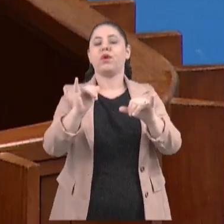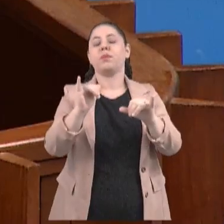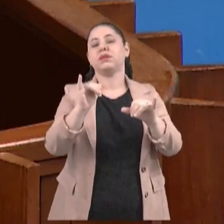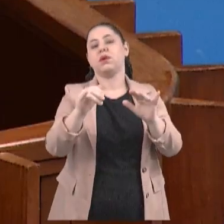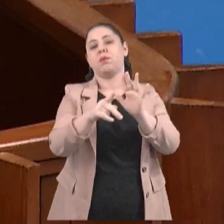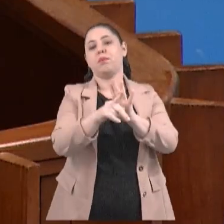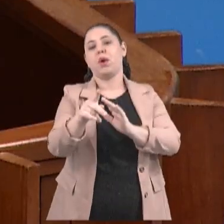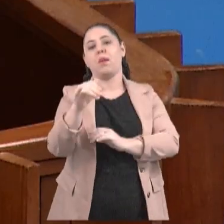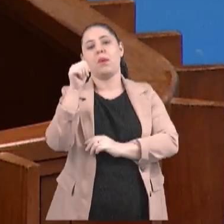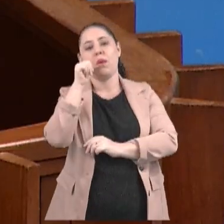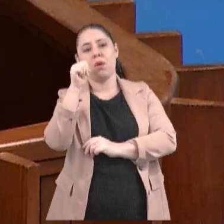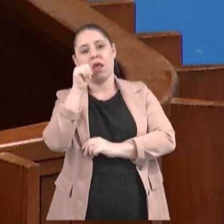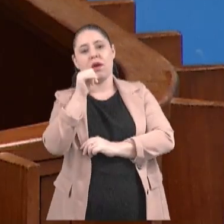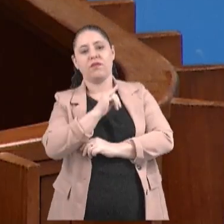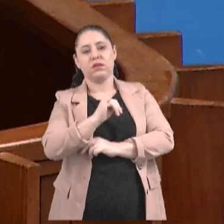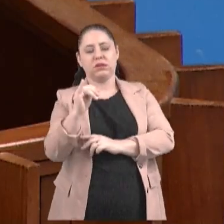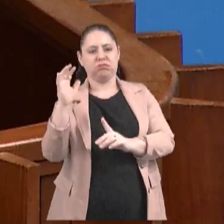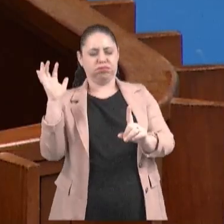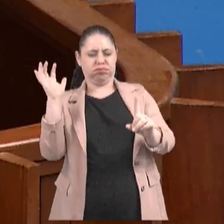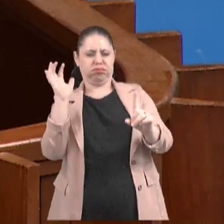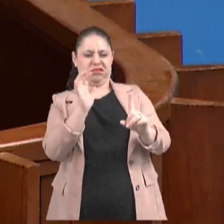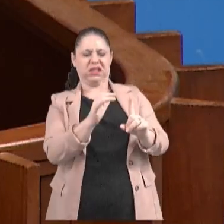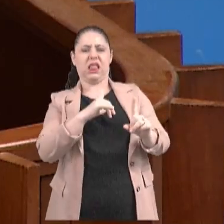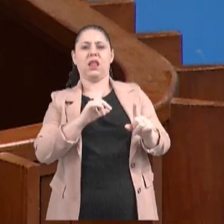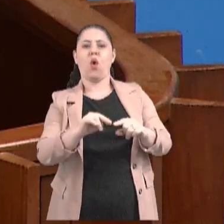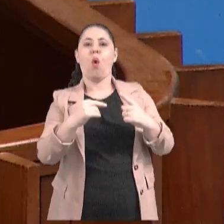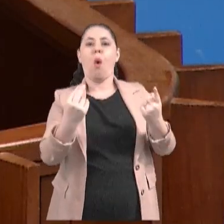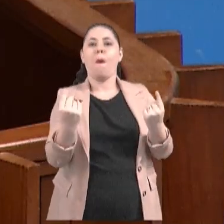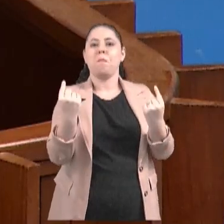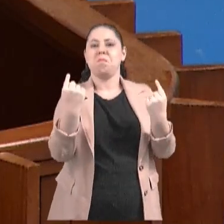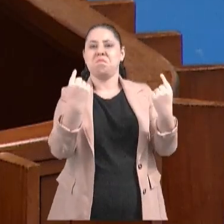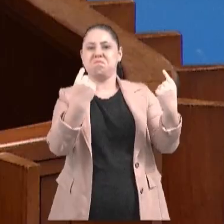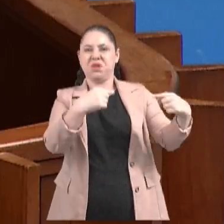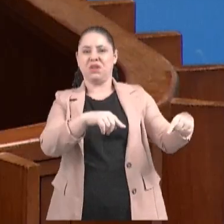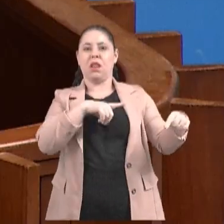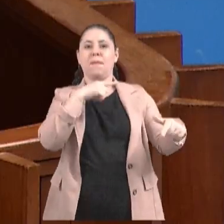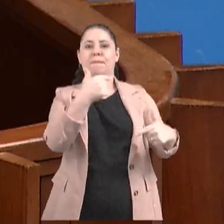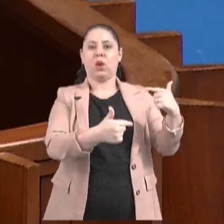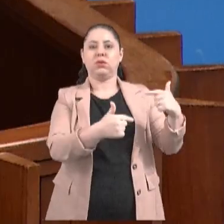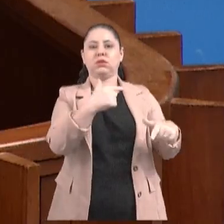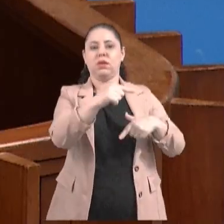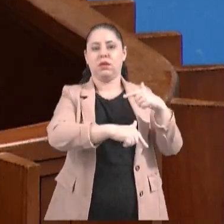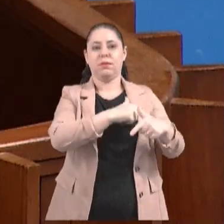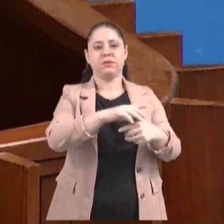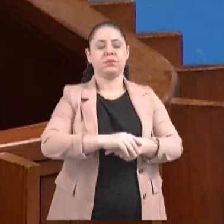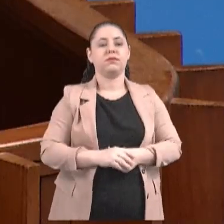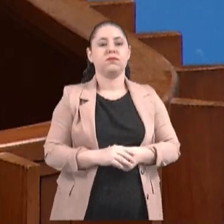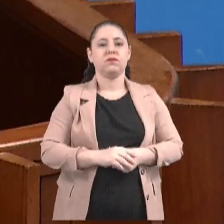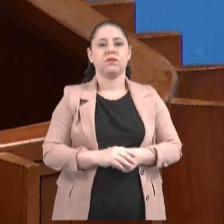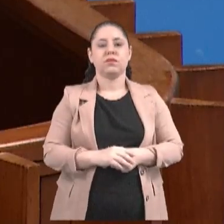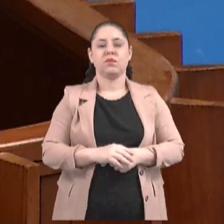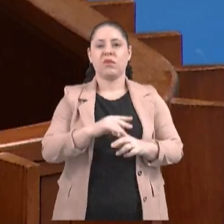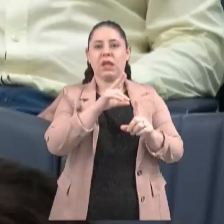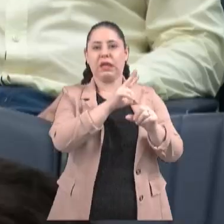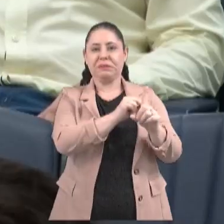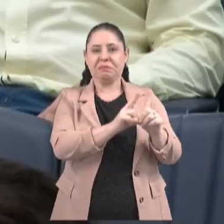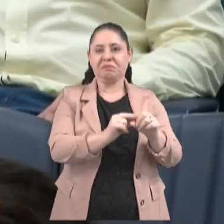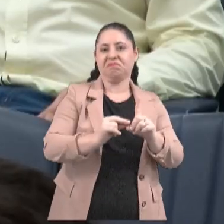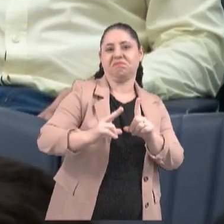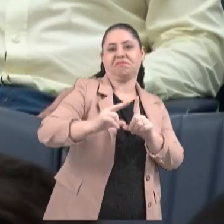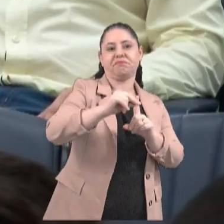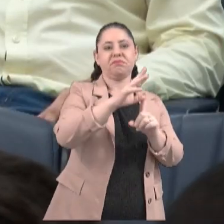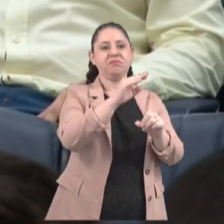informações pessoais ou privadas para constranger, intimidar ou prejudicar a atuação política da mulher. O assédio, a